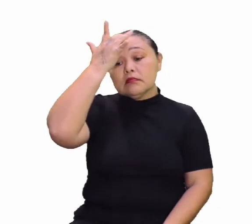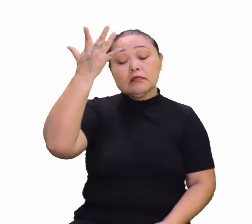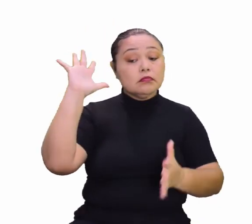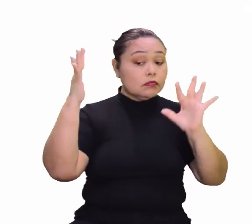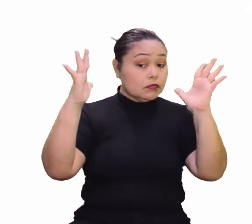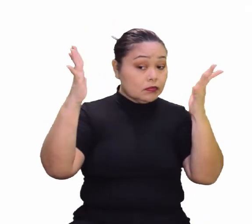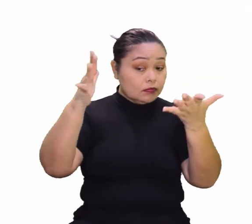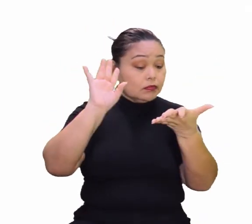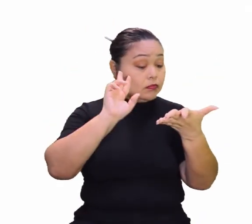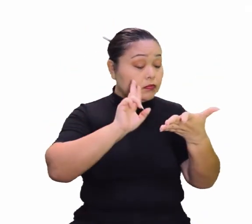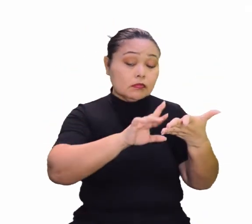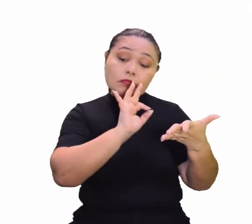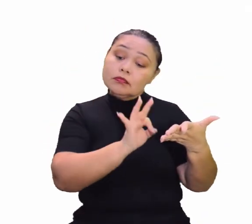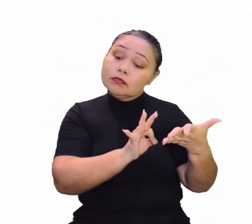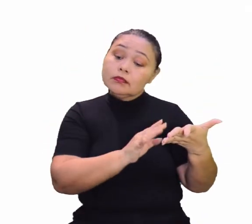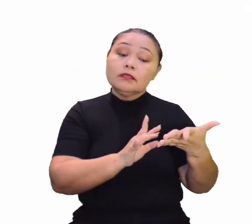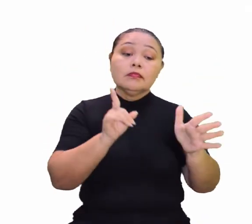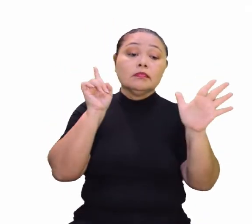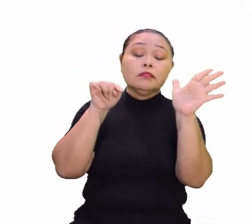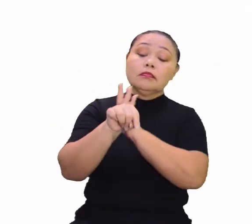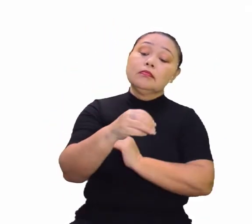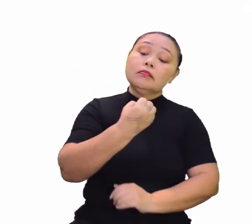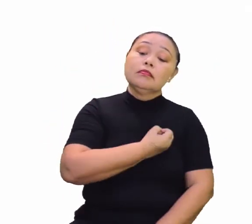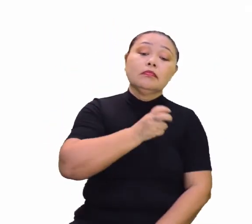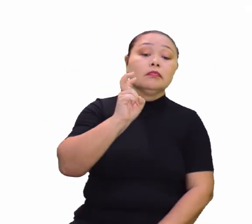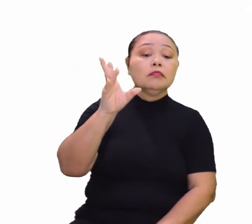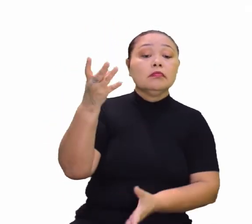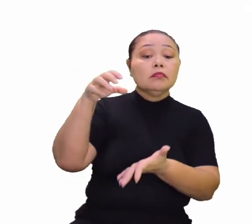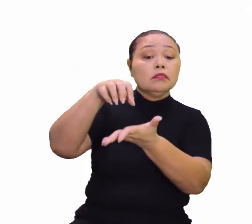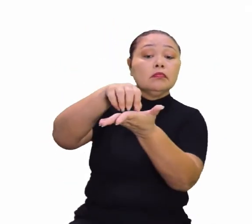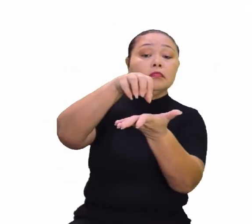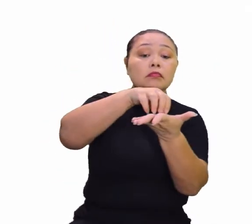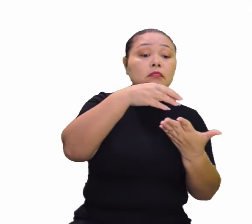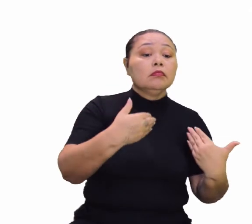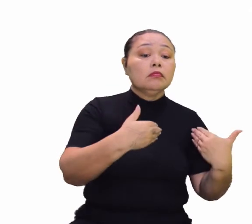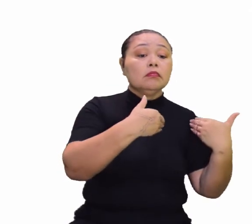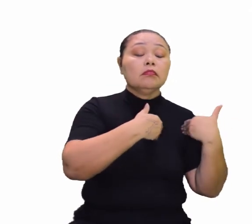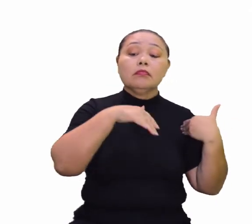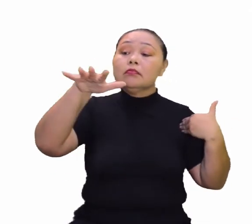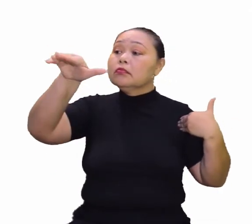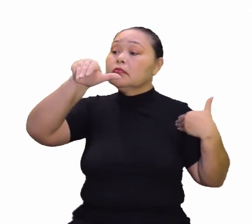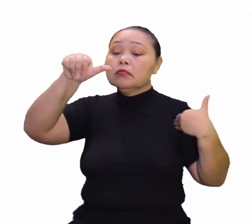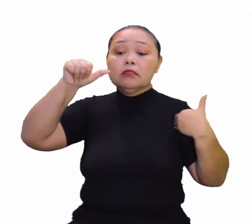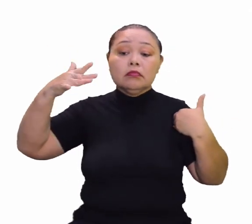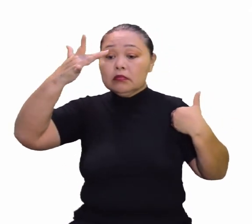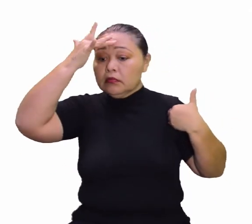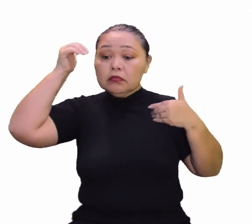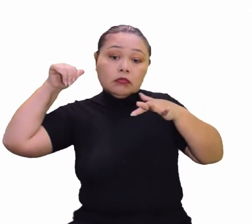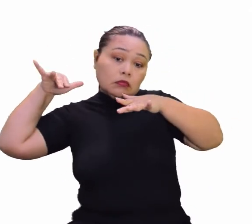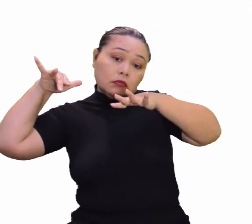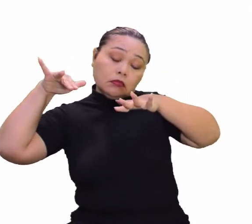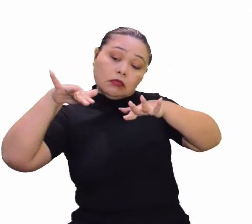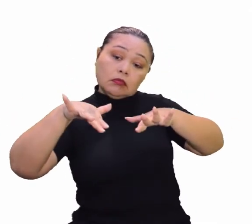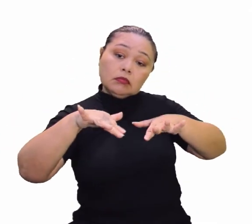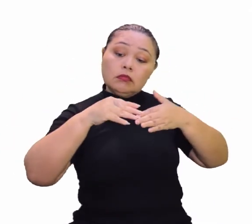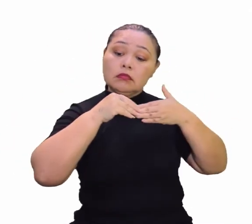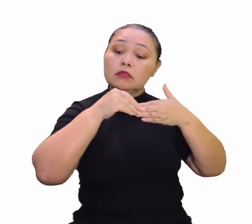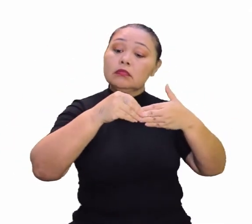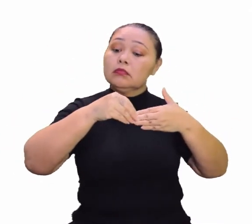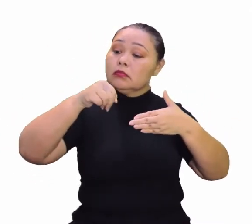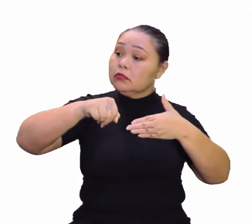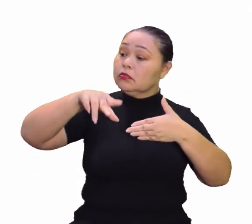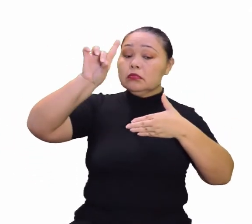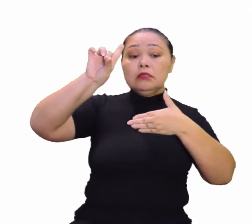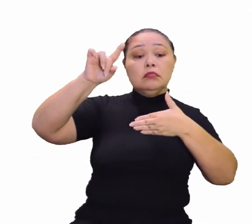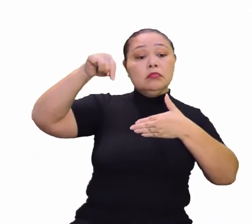quem acertou. Questão 5. Órgãos que ficaram responsáveis pelo recrutamento e